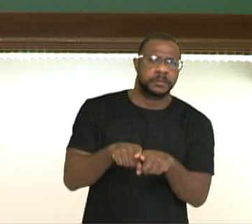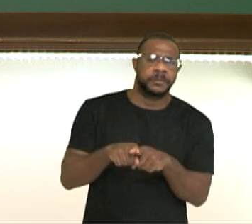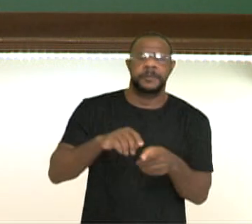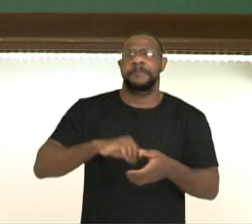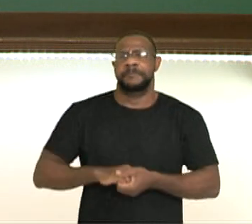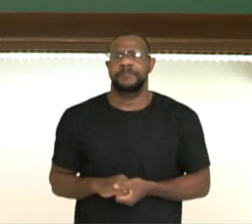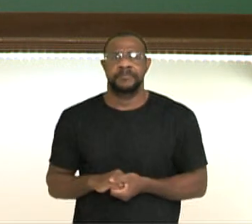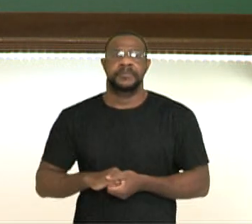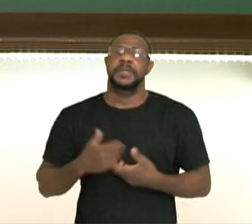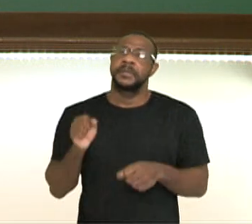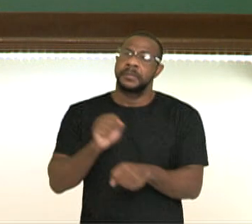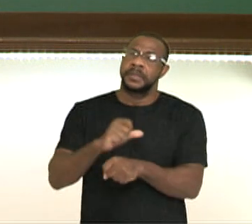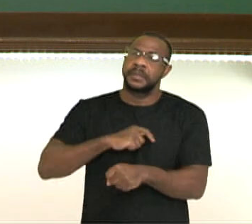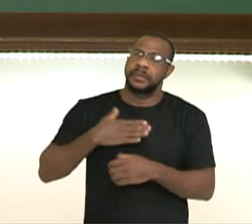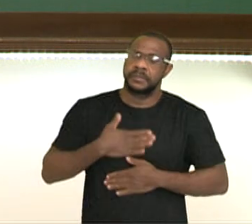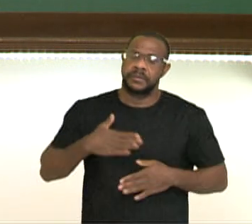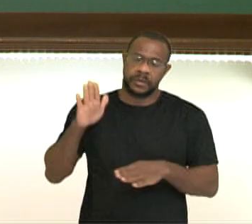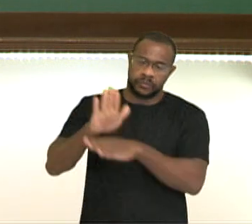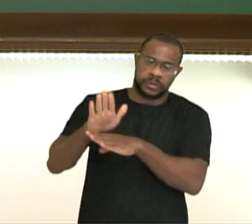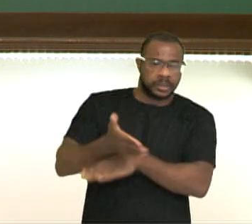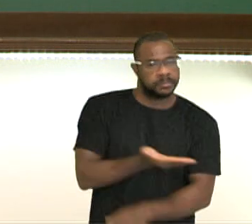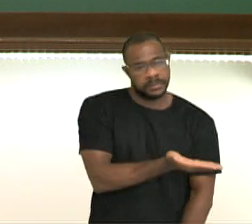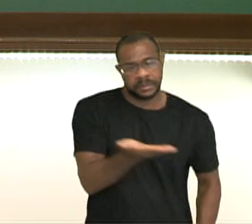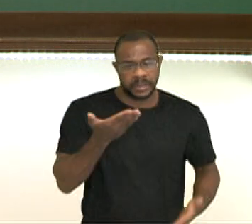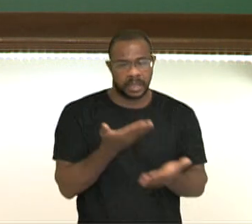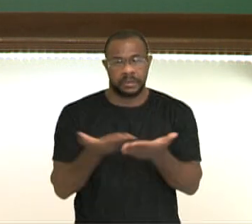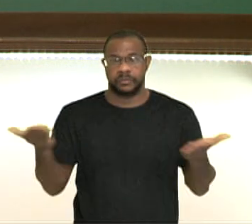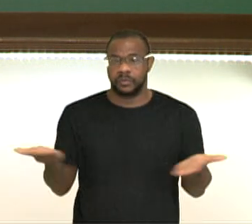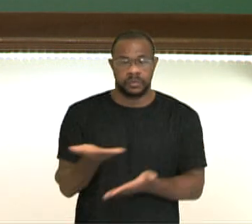essa análise. Espero ter contribuído na aula de